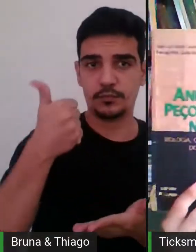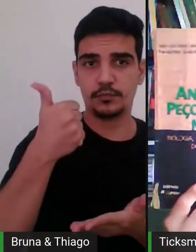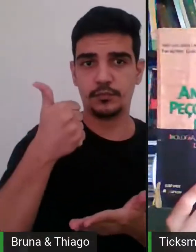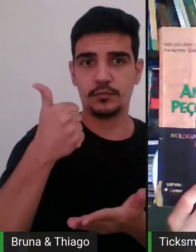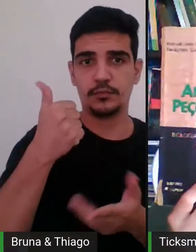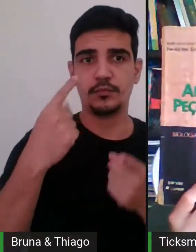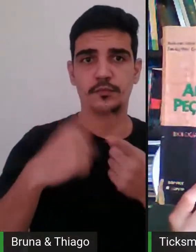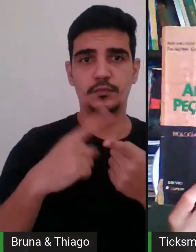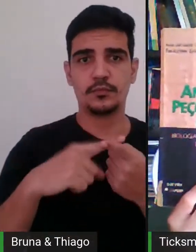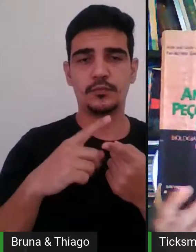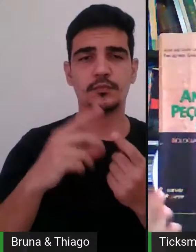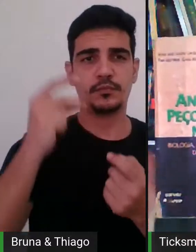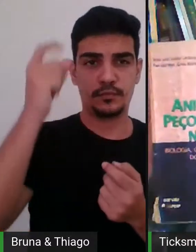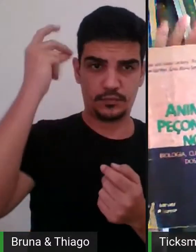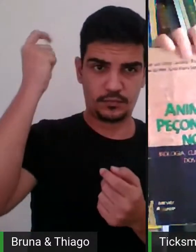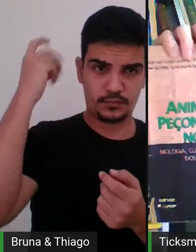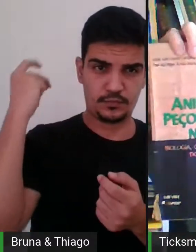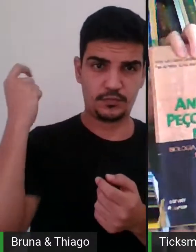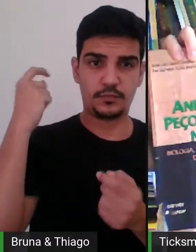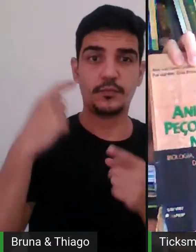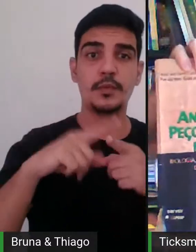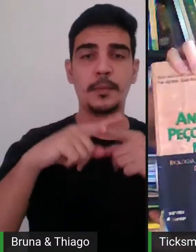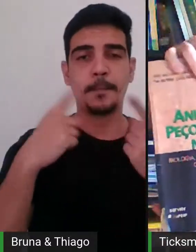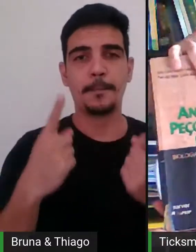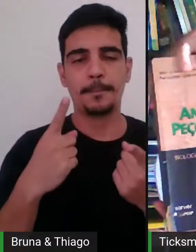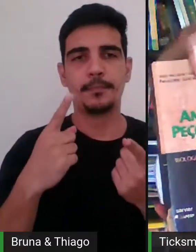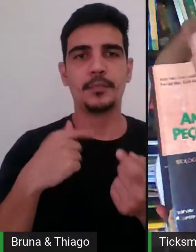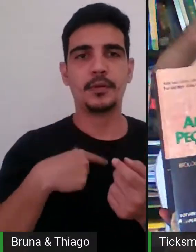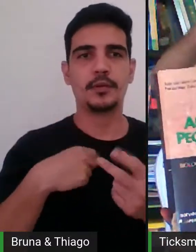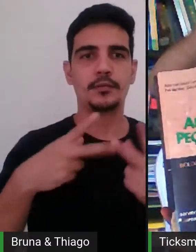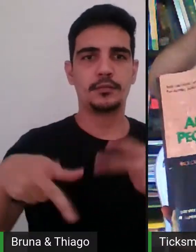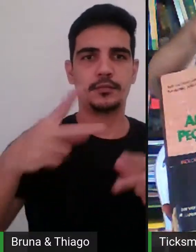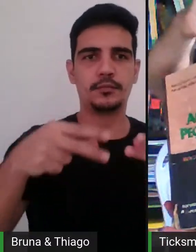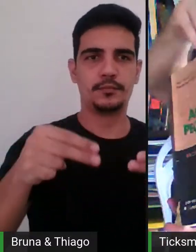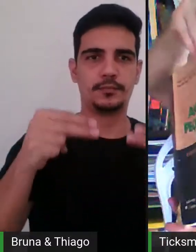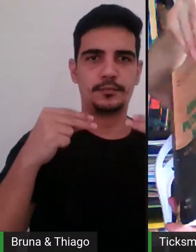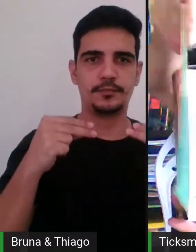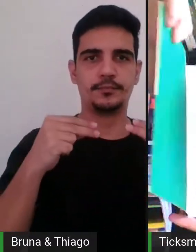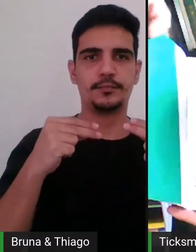pouco antigo. Então, esse daqui eu ganhei ele, para vocês terem ideia, de